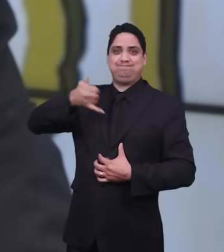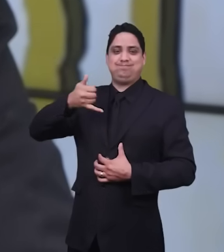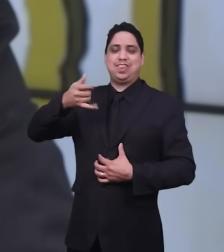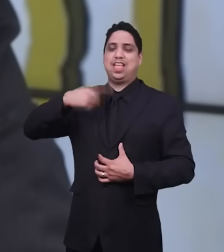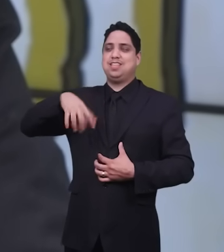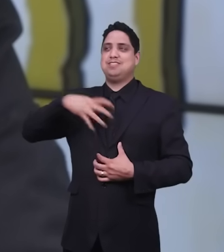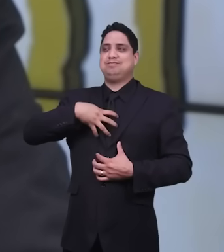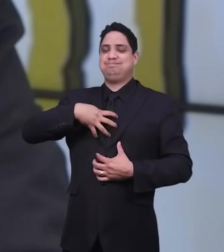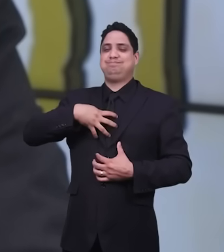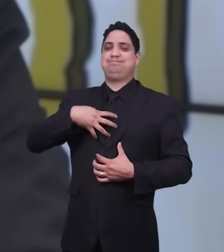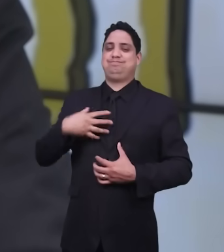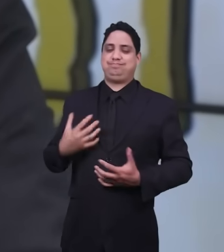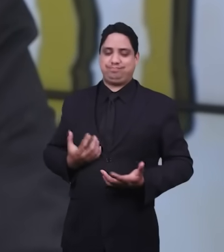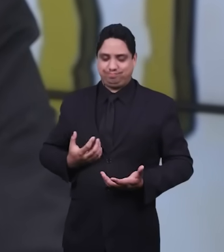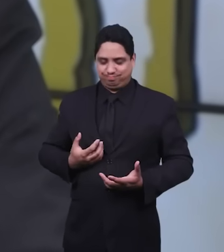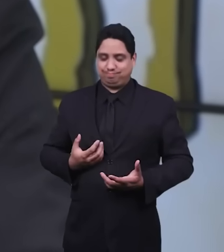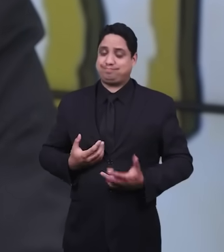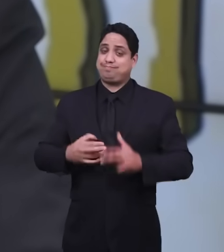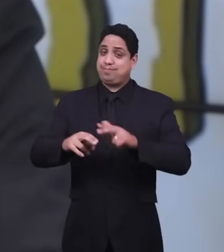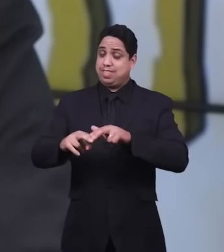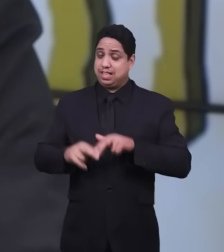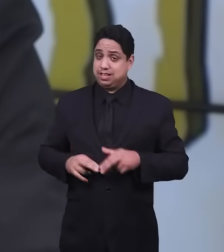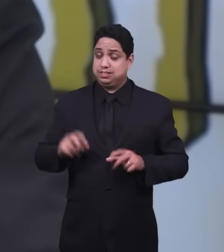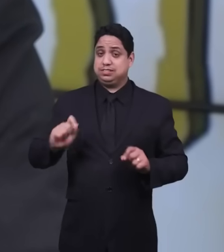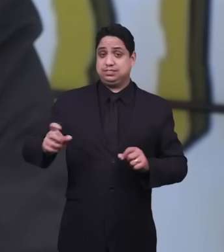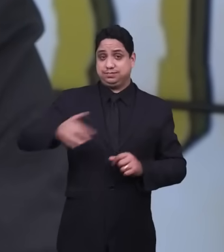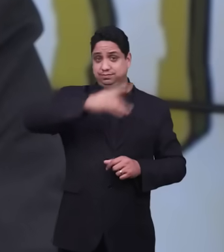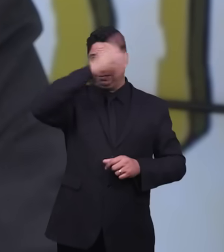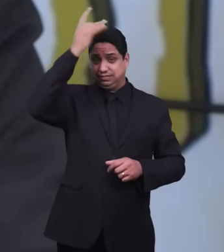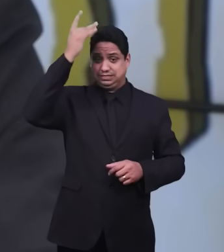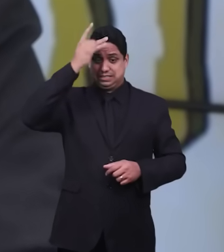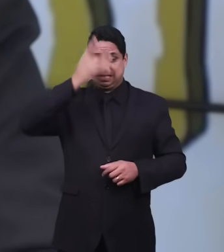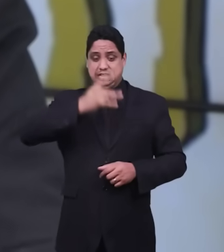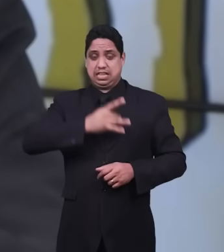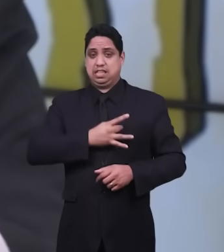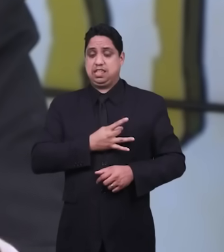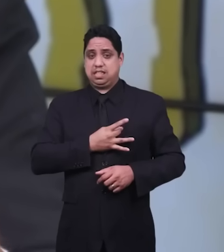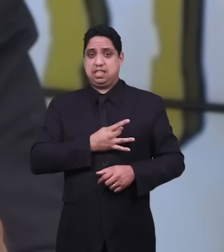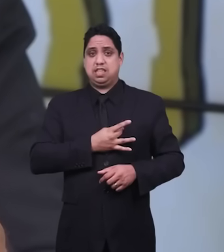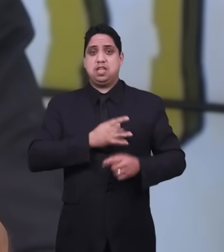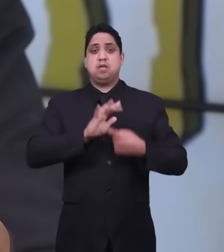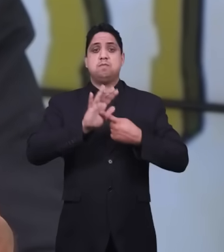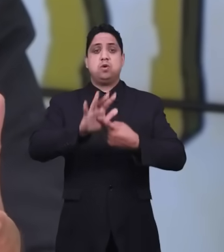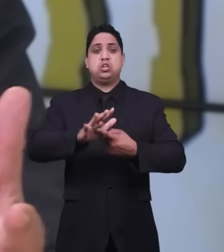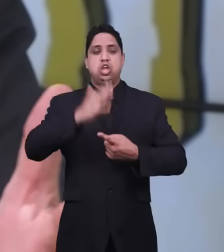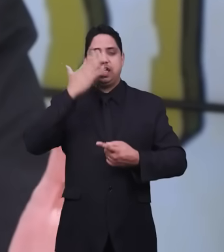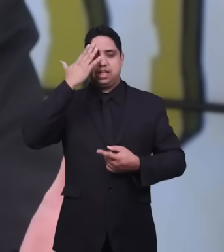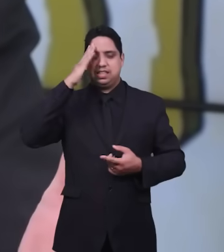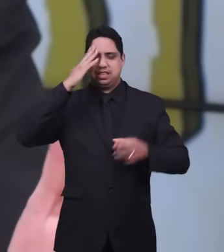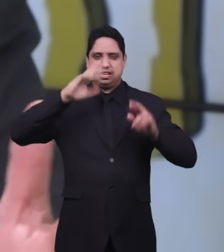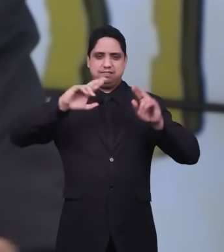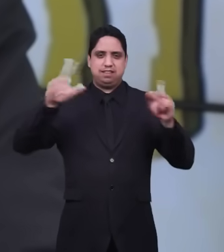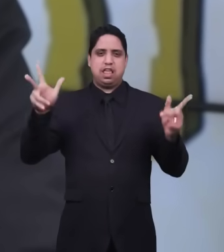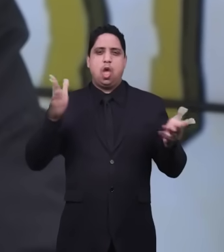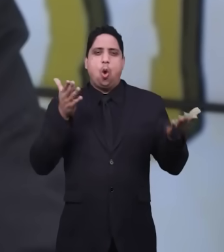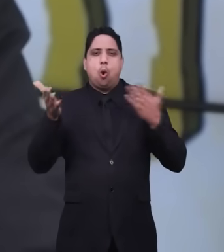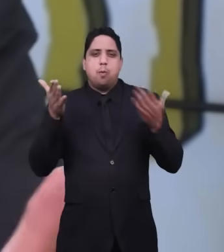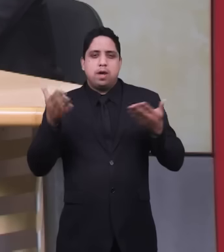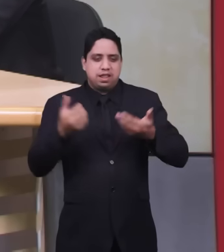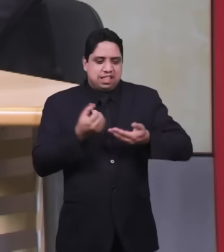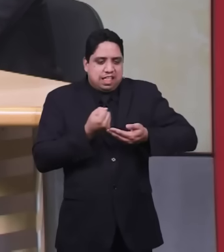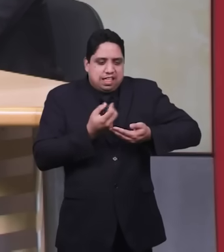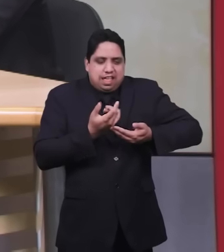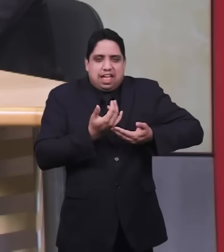diz às igrejas. Então, o batismo com o Espírito Santo é que vai dar o homem condição de discernir o tempo. É a candeia acesa. Candeia acesa. É